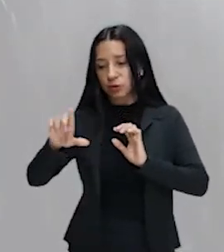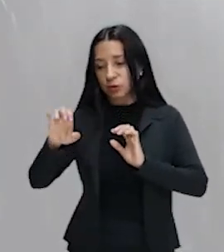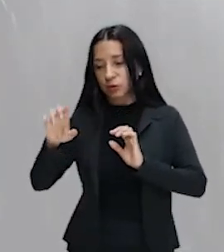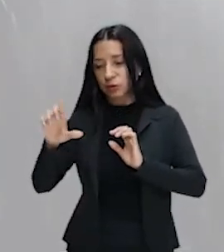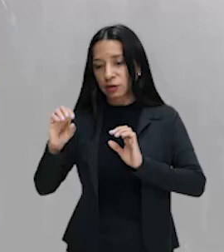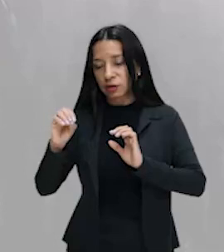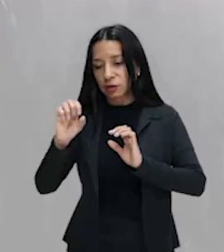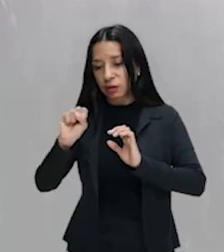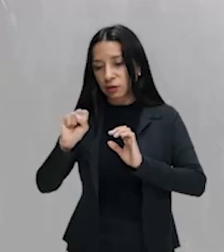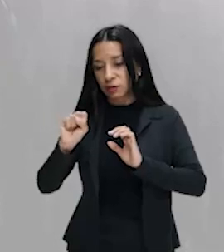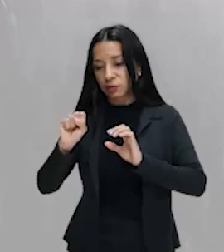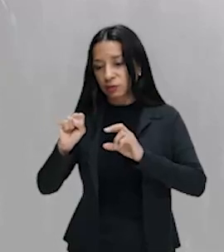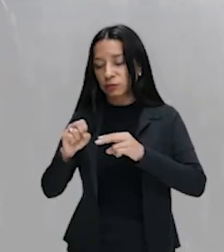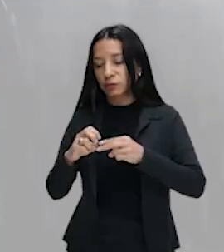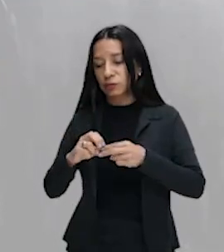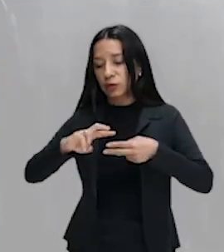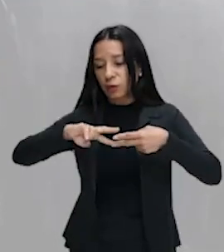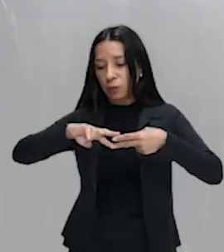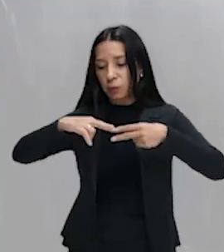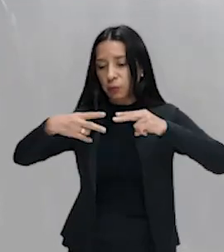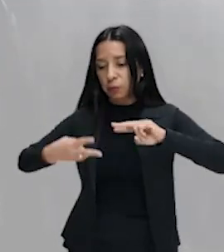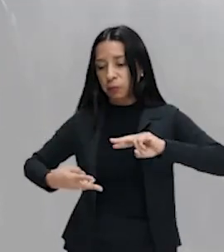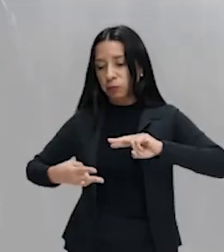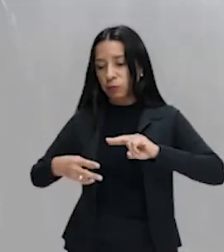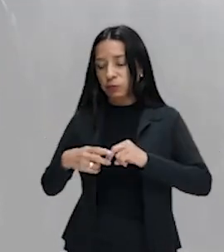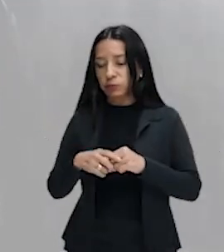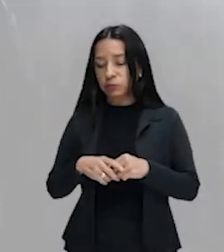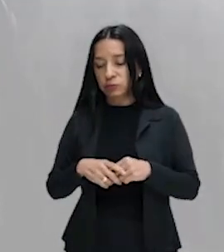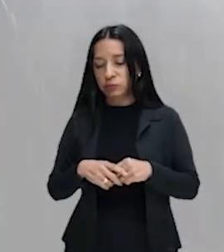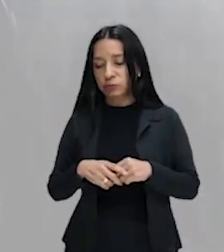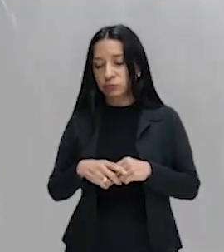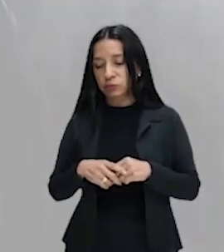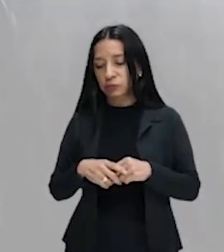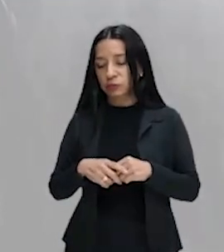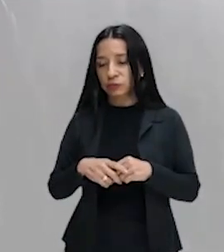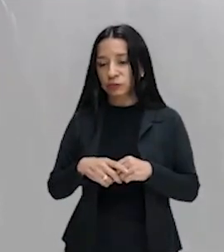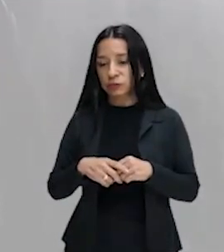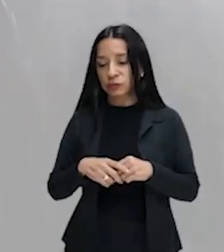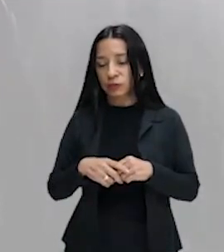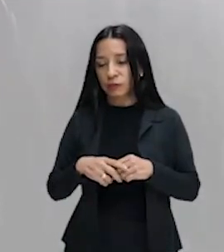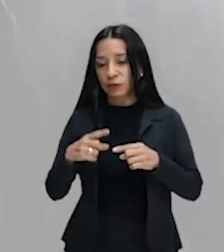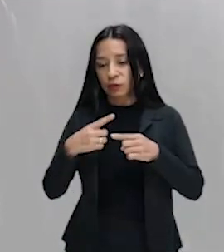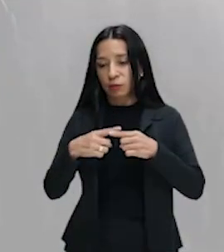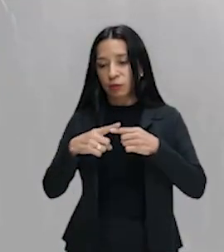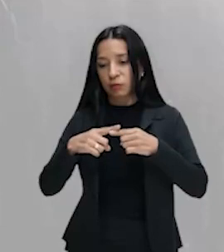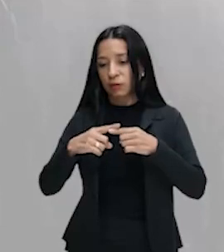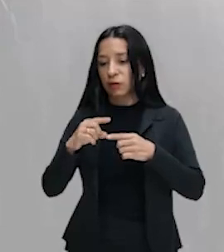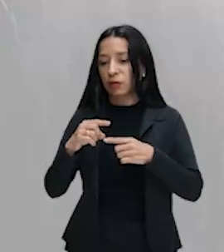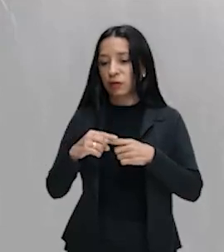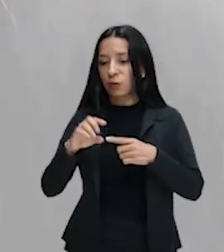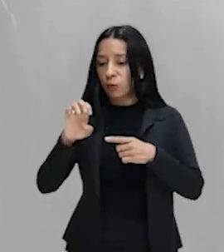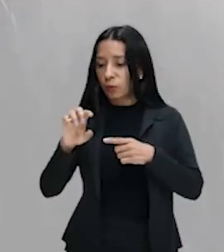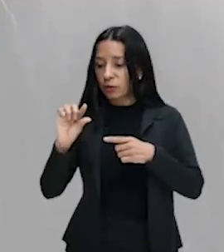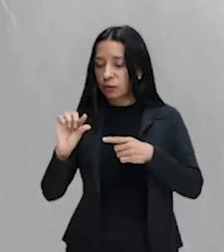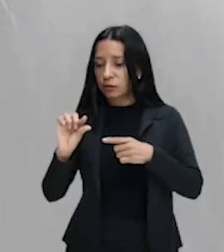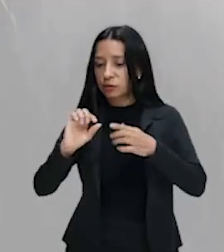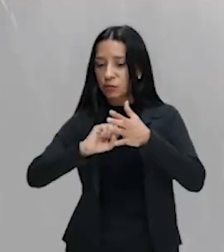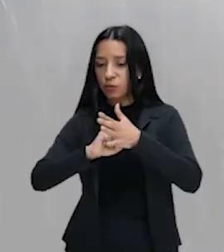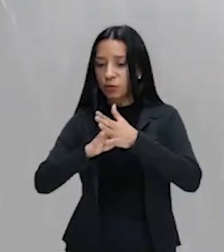certo? Então, o indivíduo vai ser dourado, porque o Ezinho está impedindo que este Bzão, mesmo